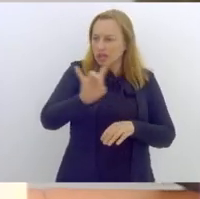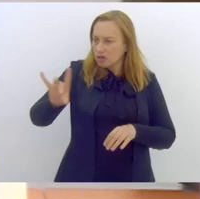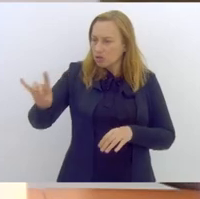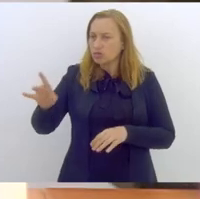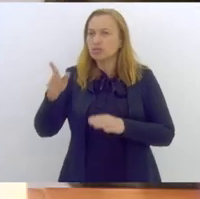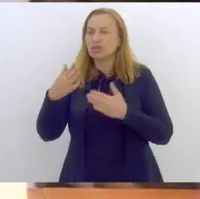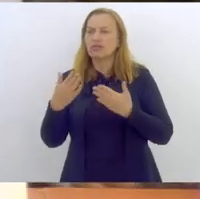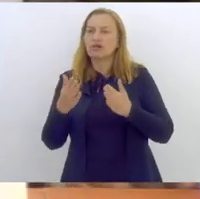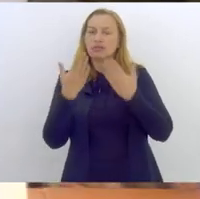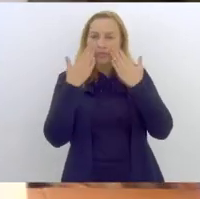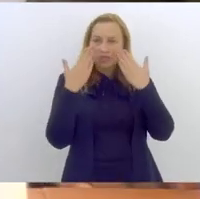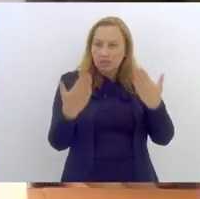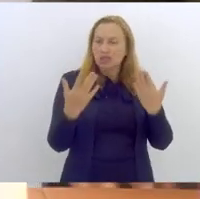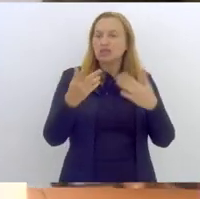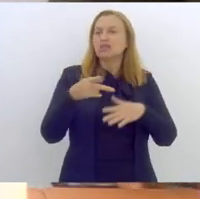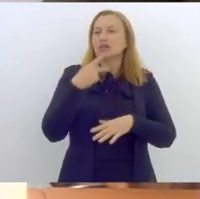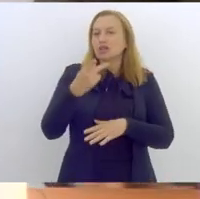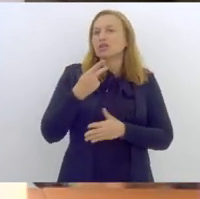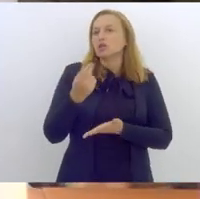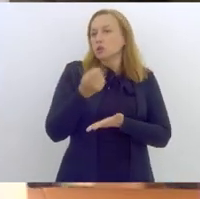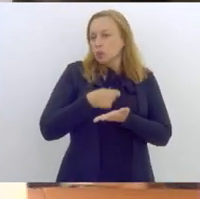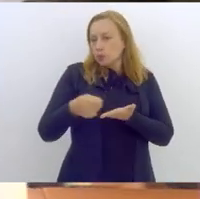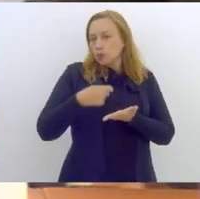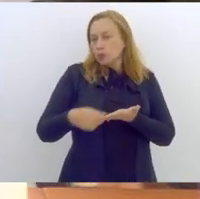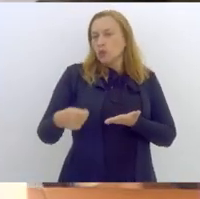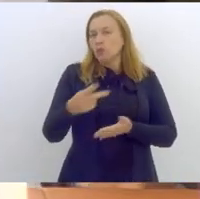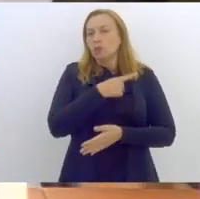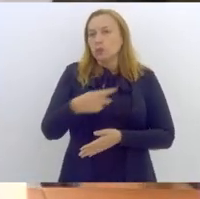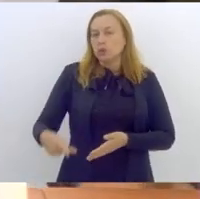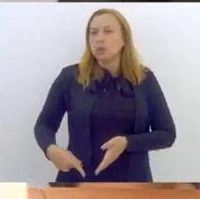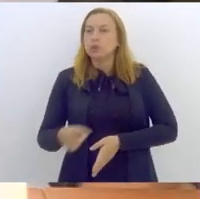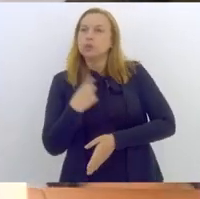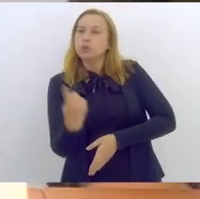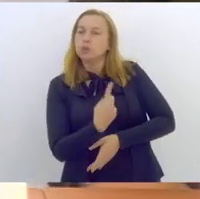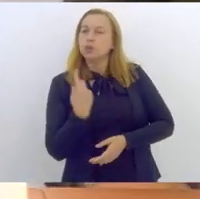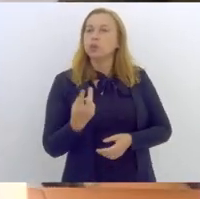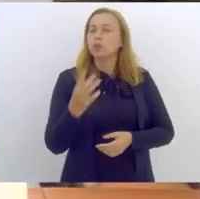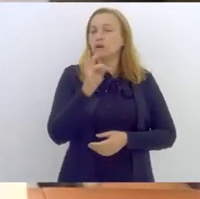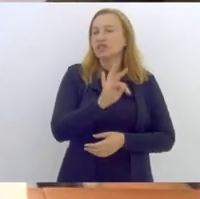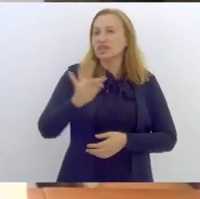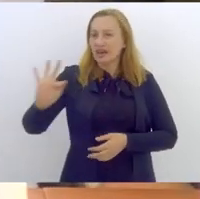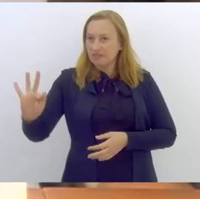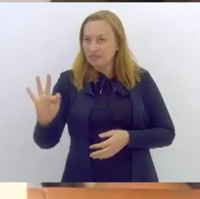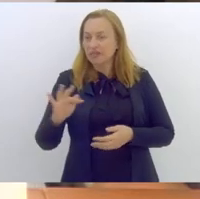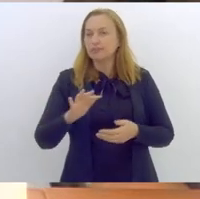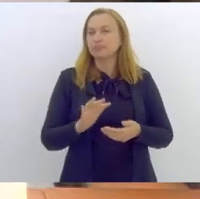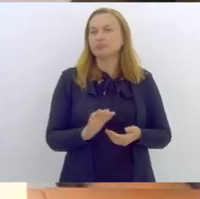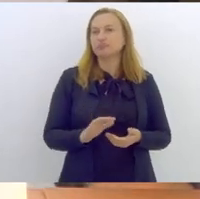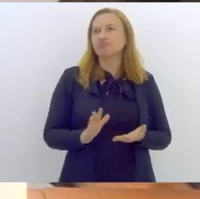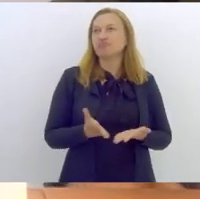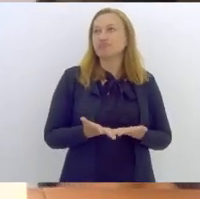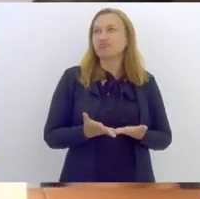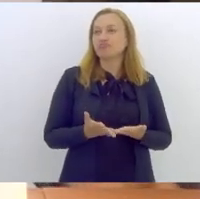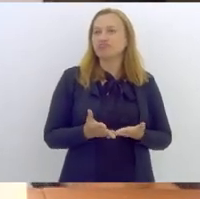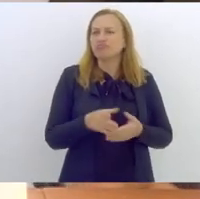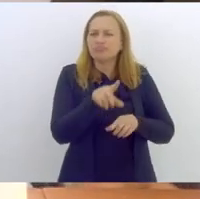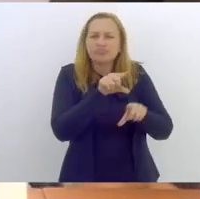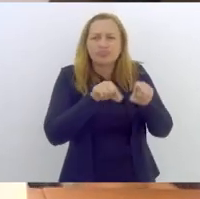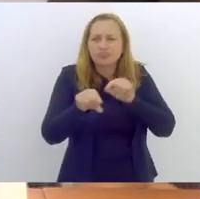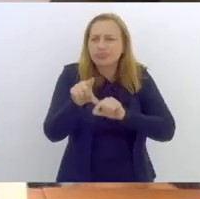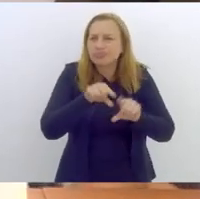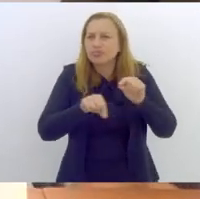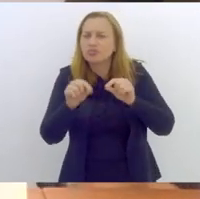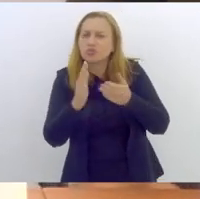apresentando e faria isso com o nosso Presidente a questão do TAF era meio que seleciona